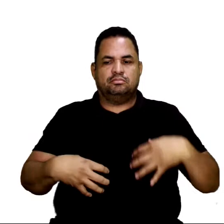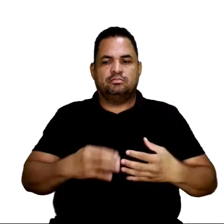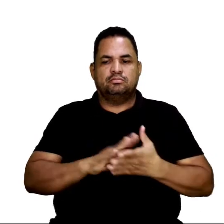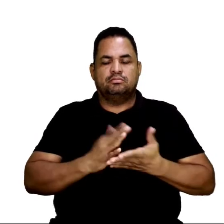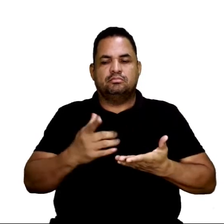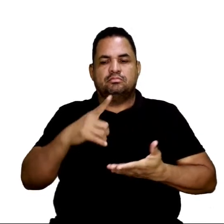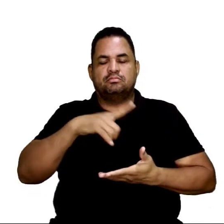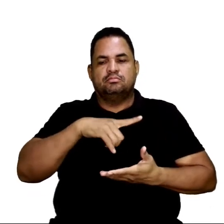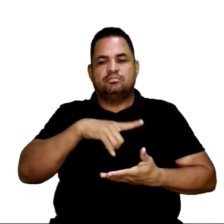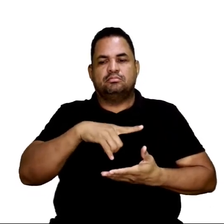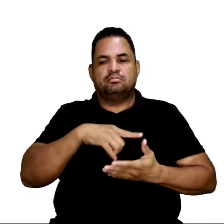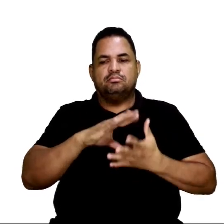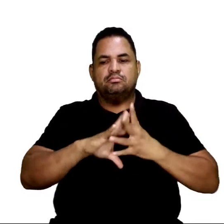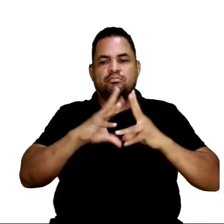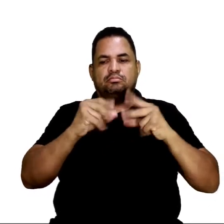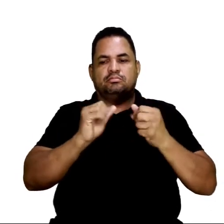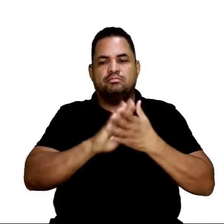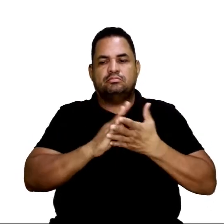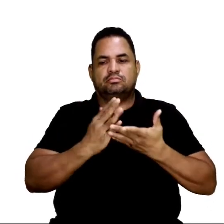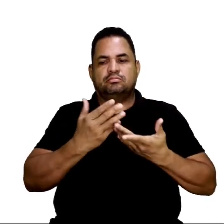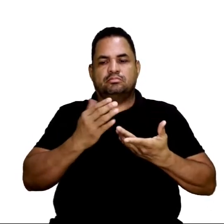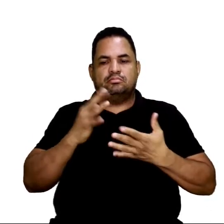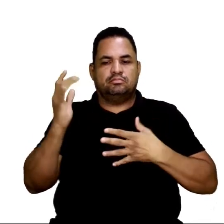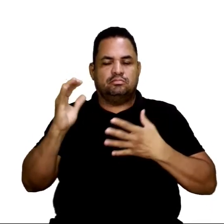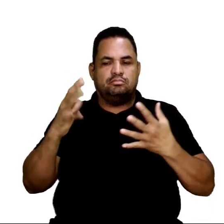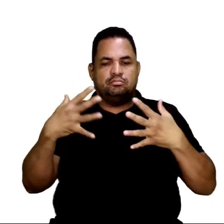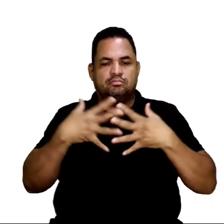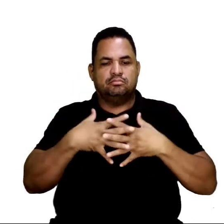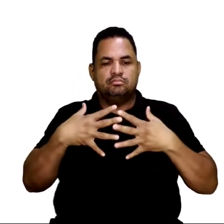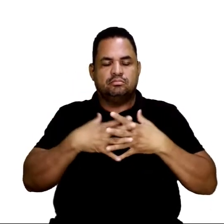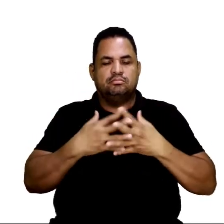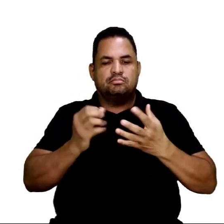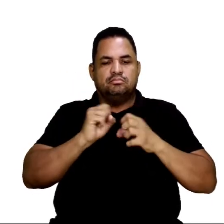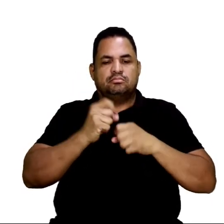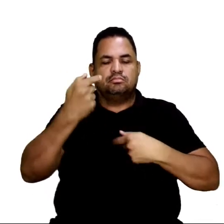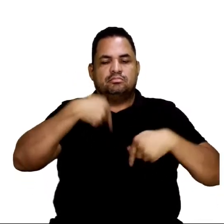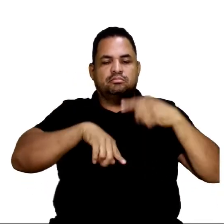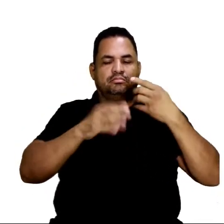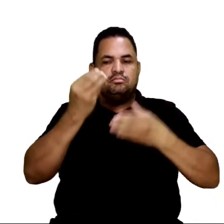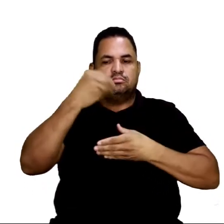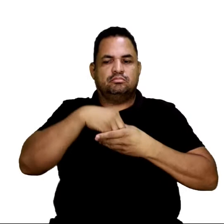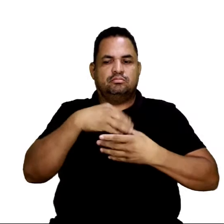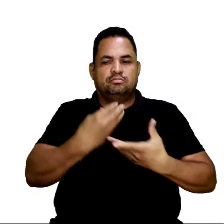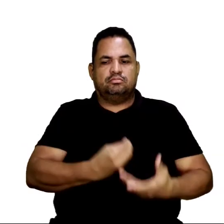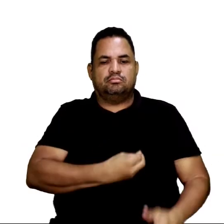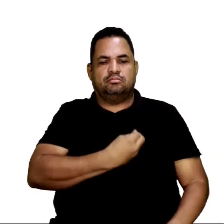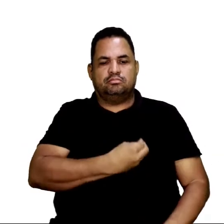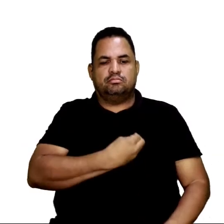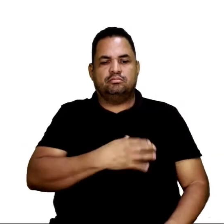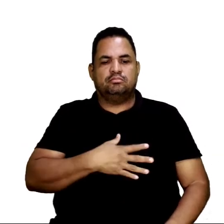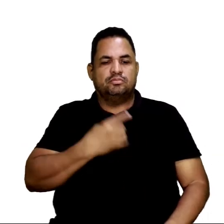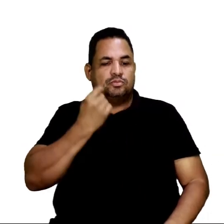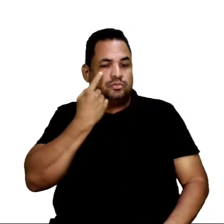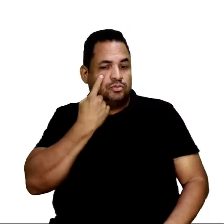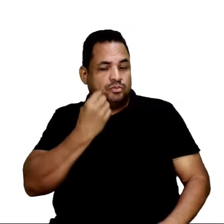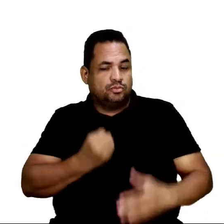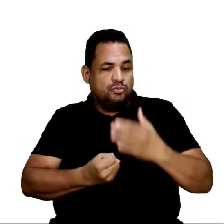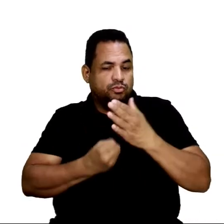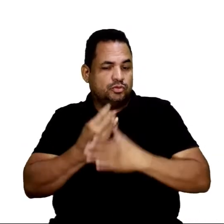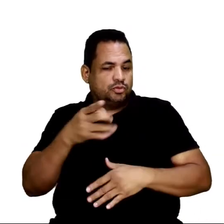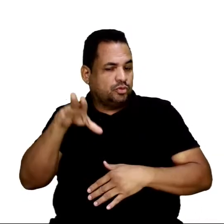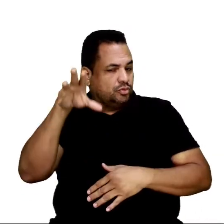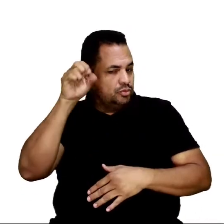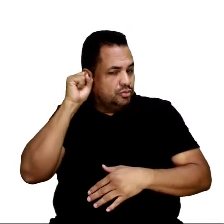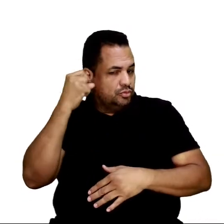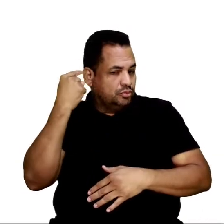compor, todos esses complexos sistemas dentro do nosso organismo. Aparecem os olhinhos e os ouvidos sob a forma de